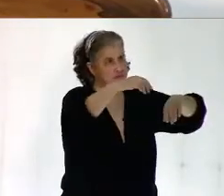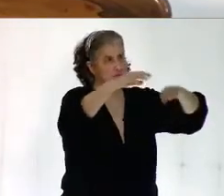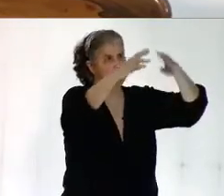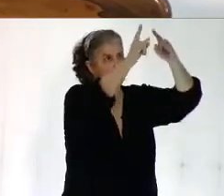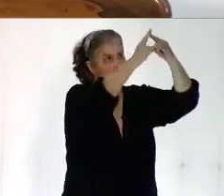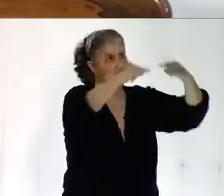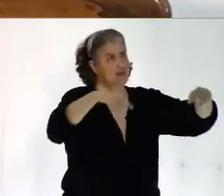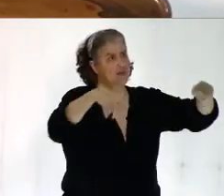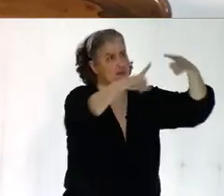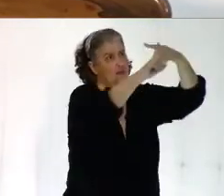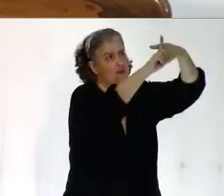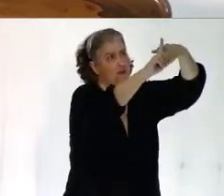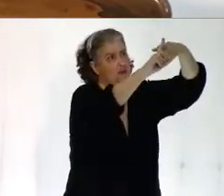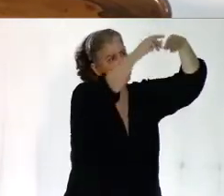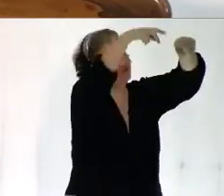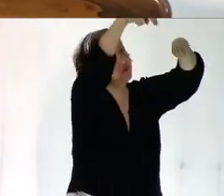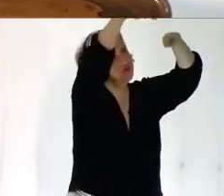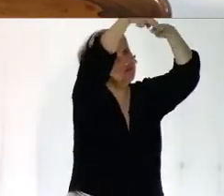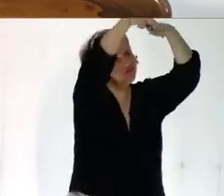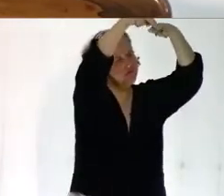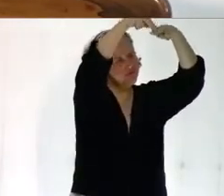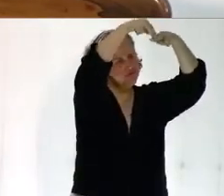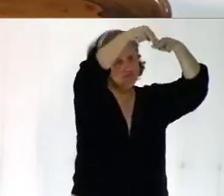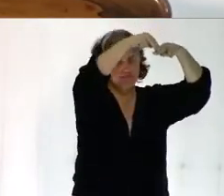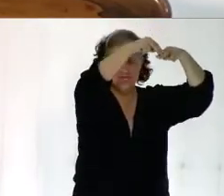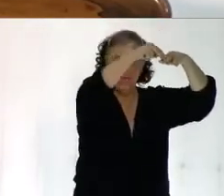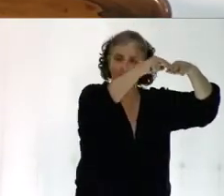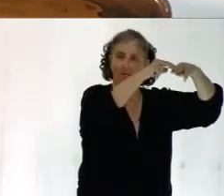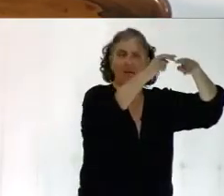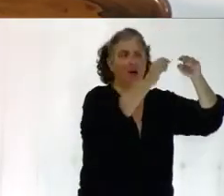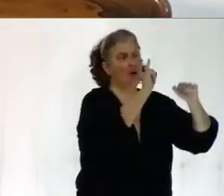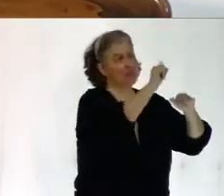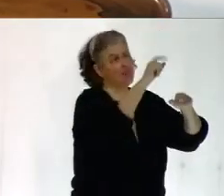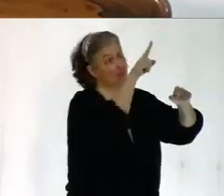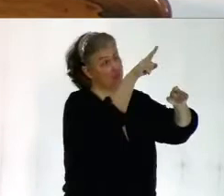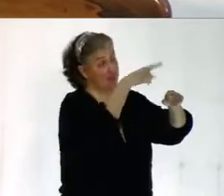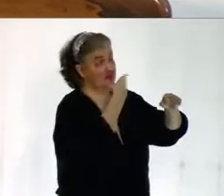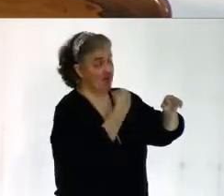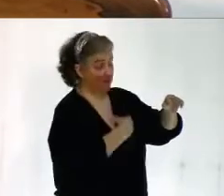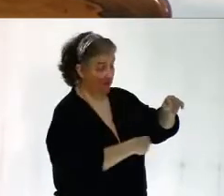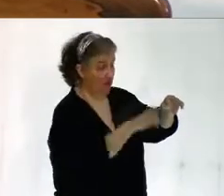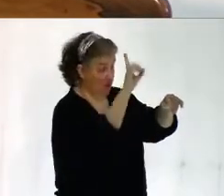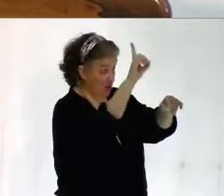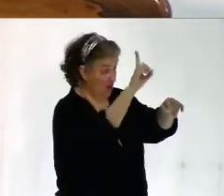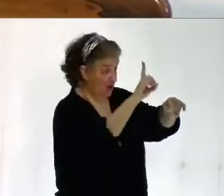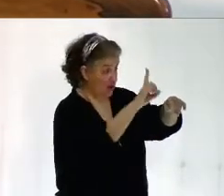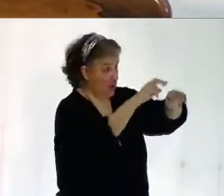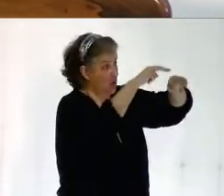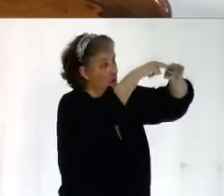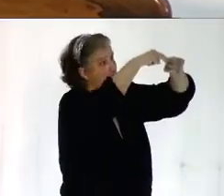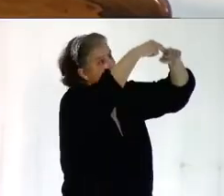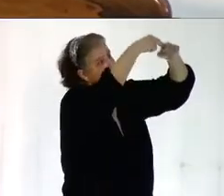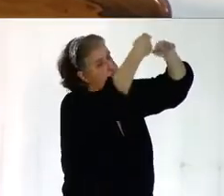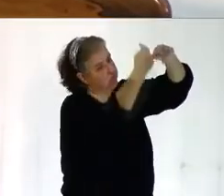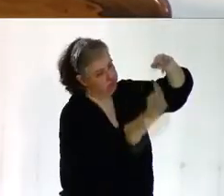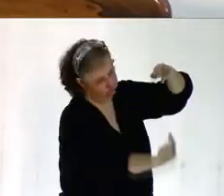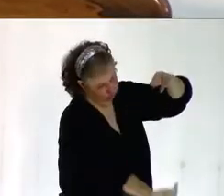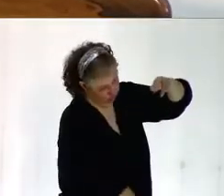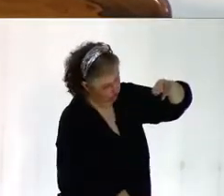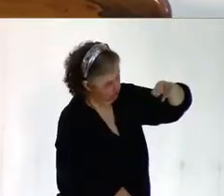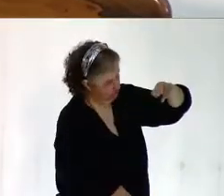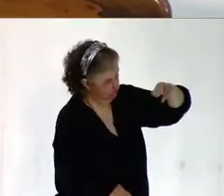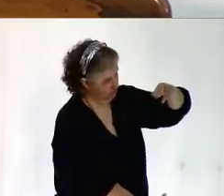se és filho de deus atira-te para baixo porque está escrito ele disse